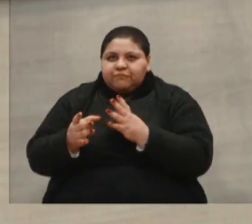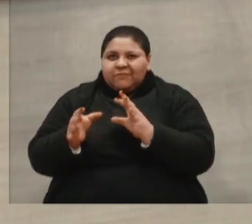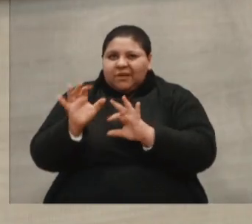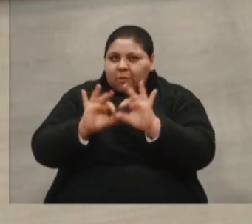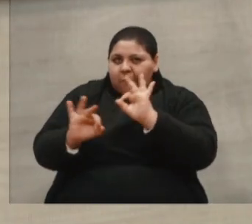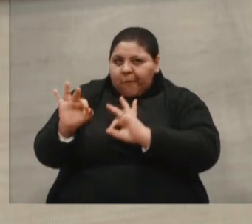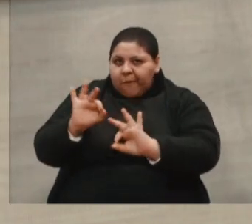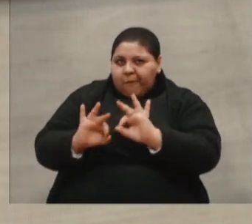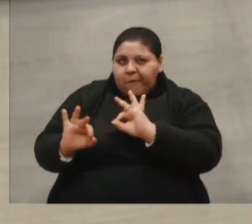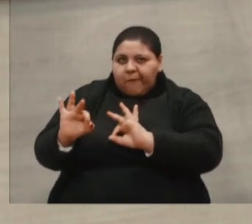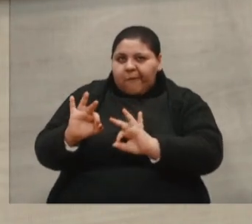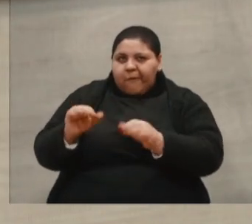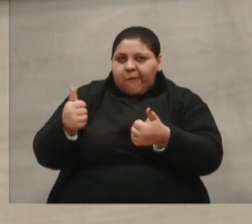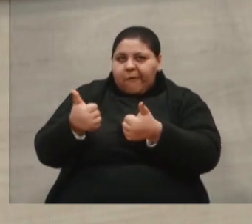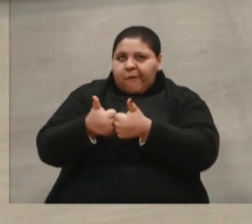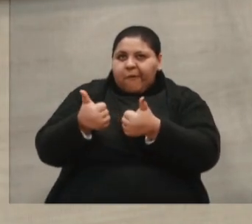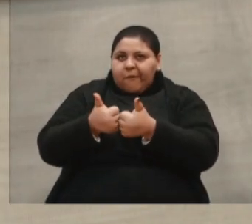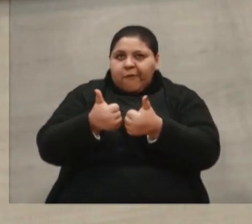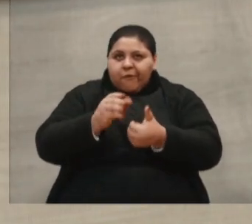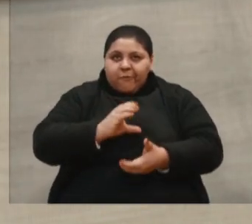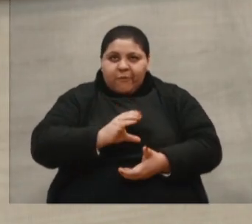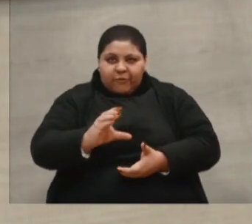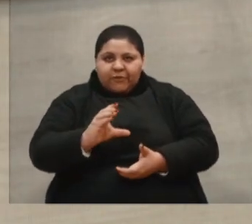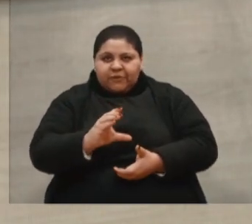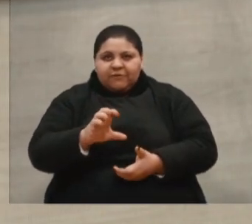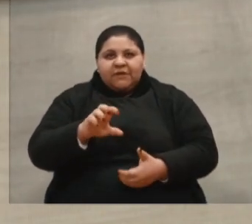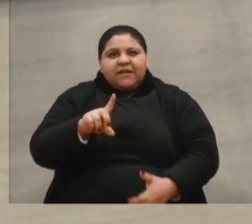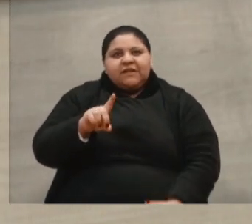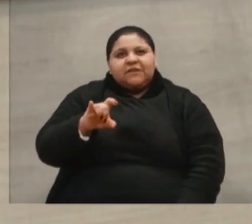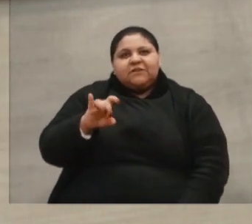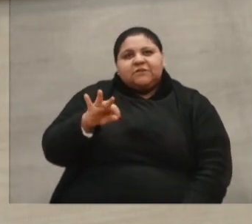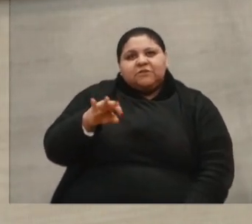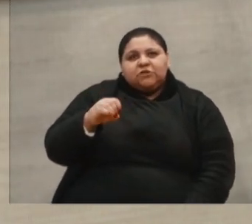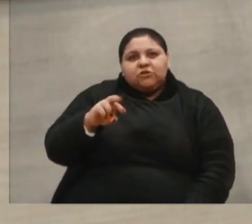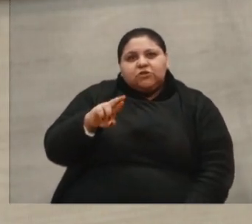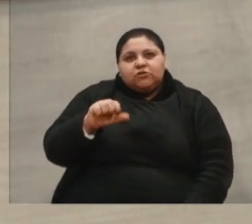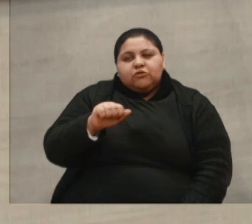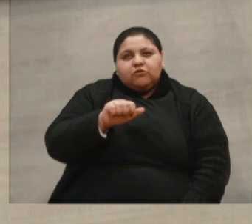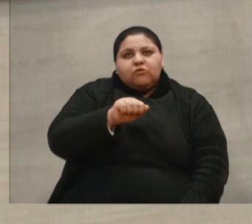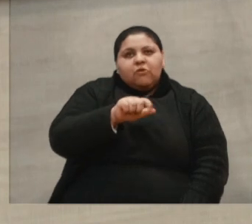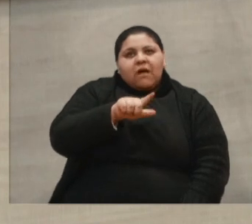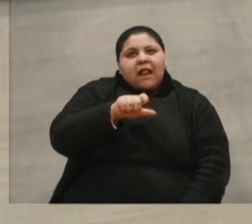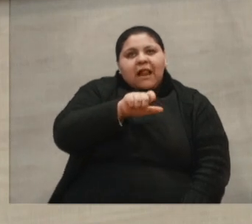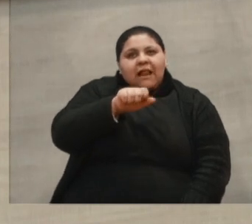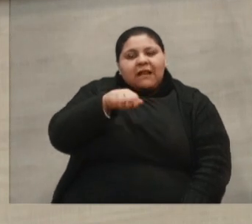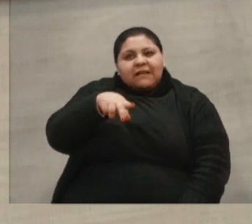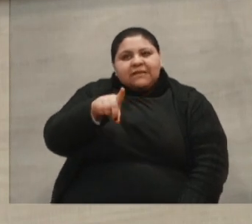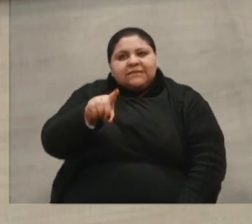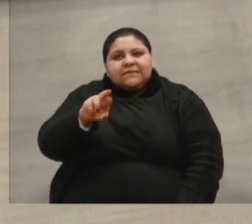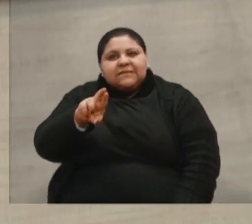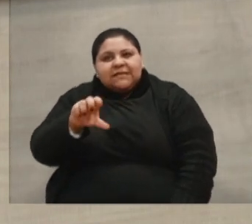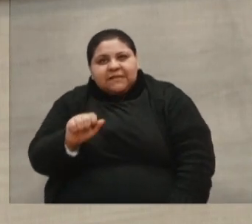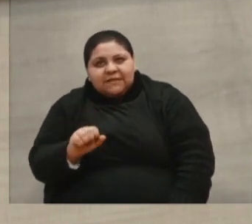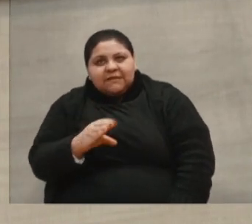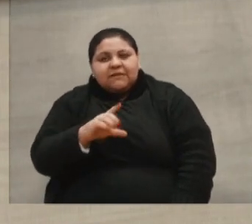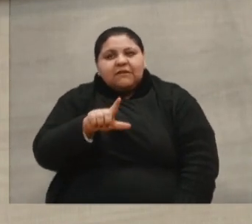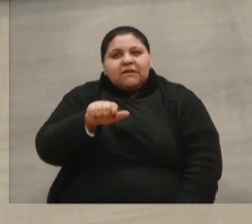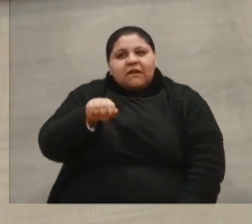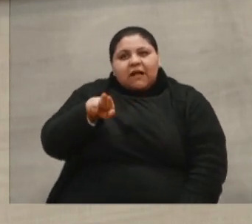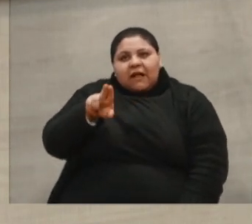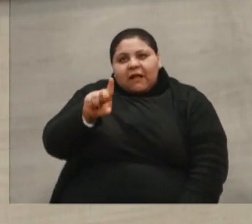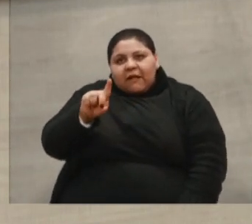Vialana, organizado com uma coordenação editorial, sempre bom citar aqui, Alessandra